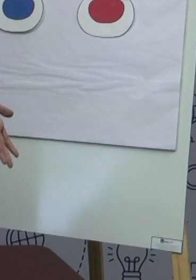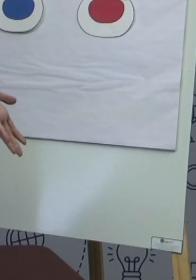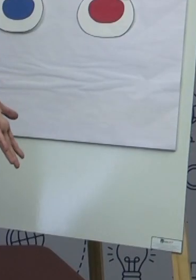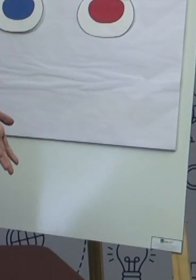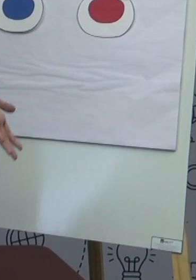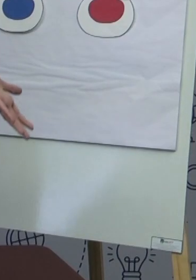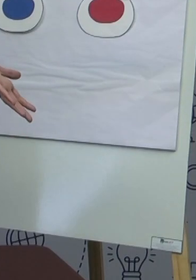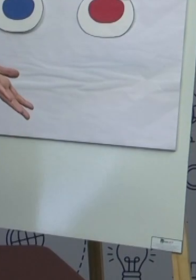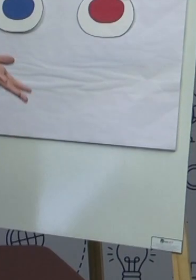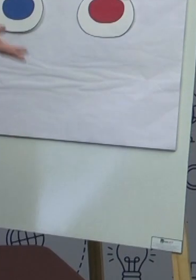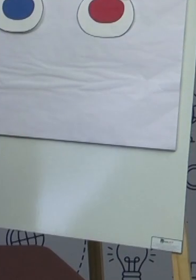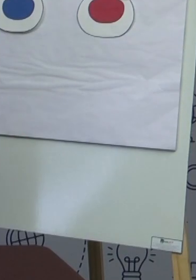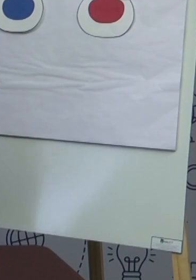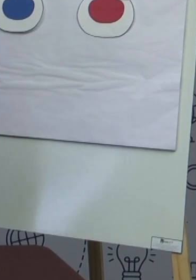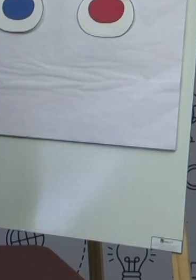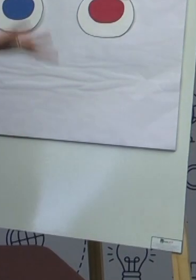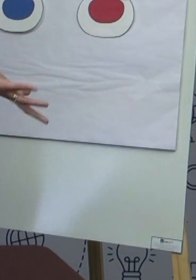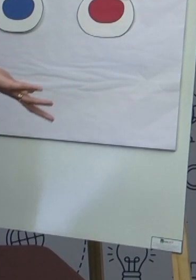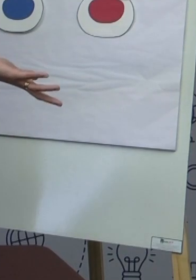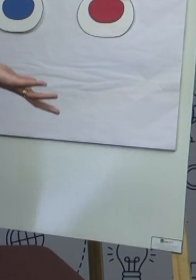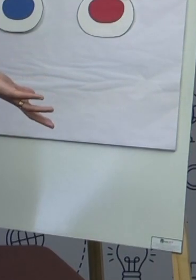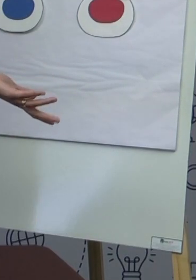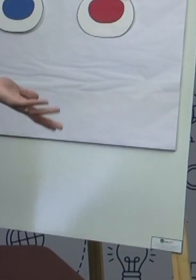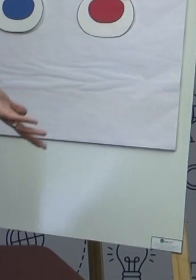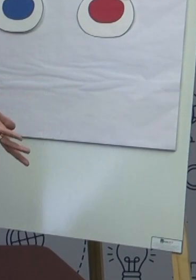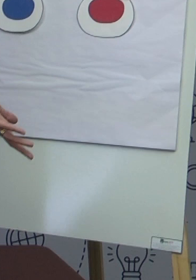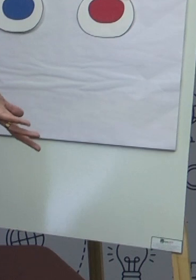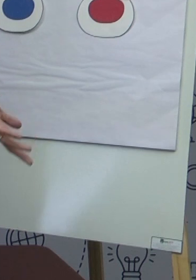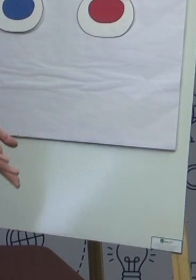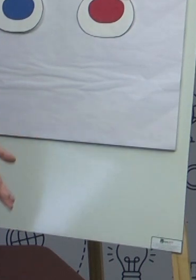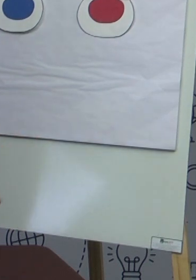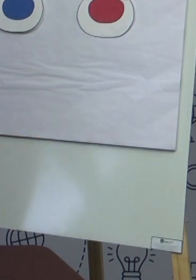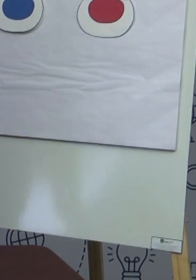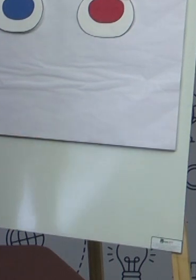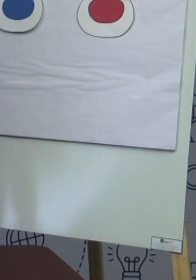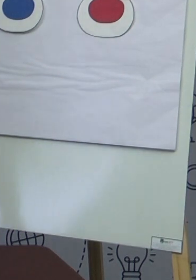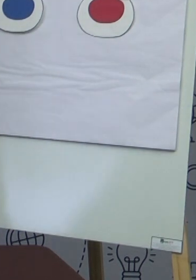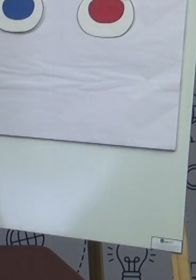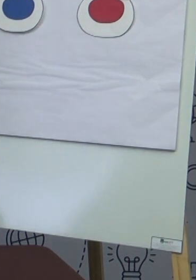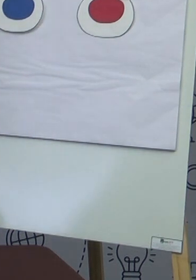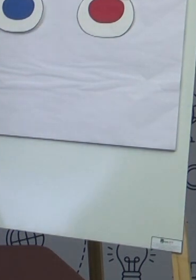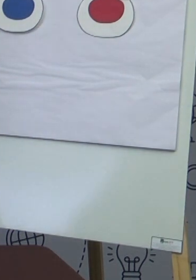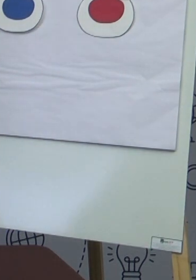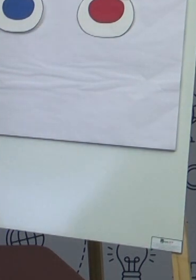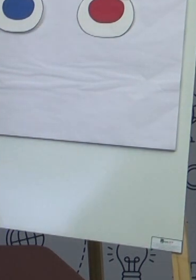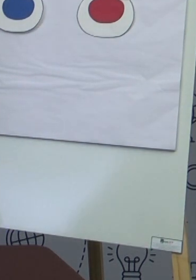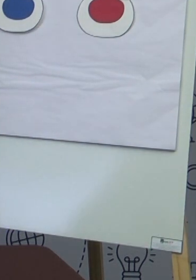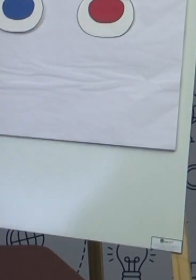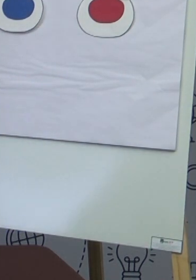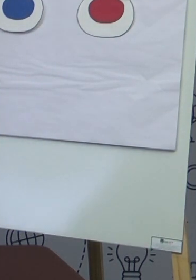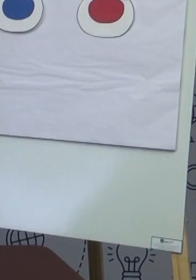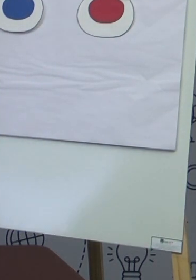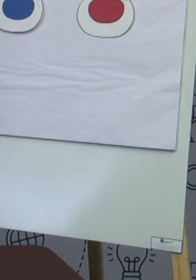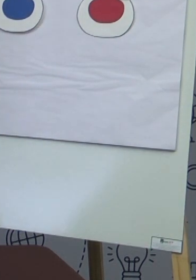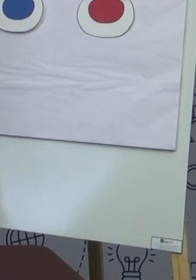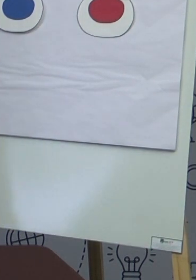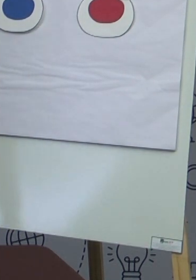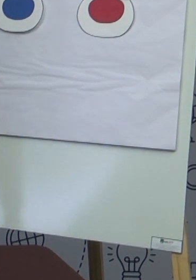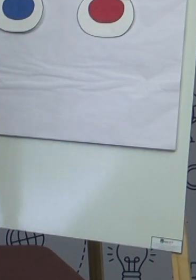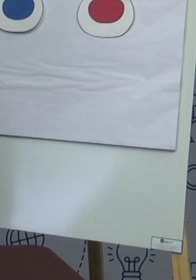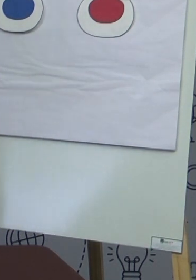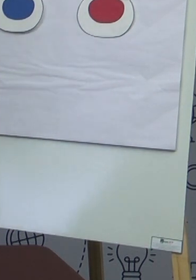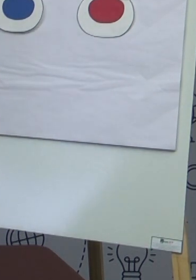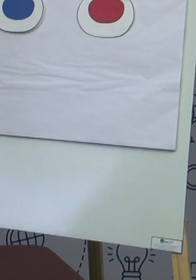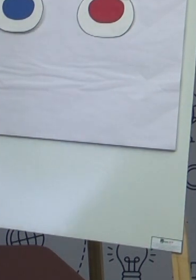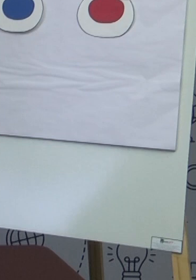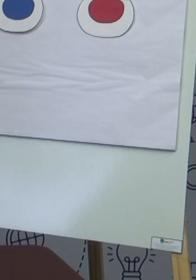E aí, conseguiu descobrir se está frio ou está calor? Olhando o termômetro e observando a imagem,